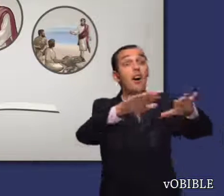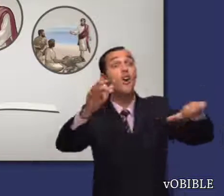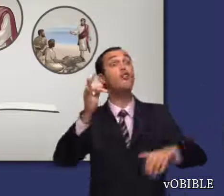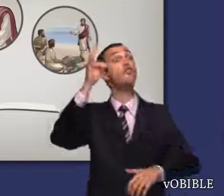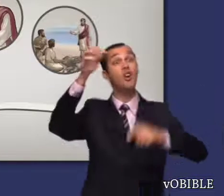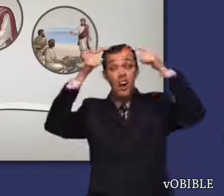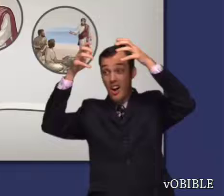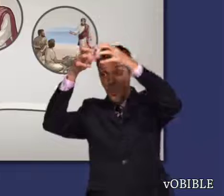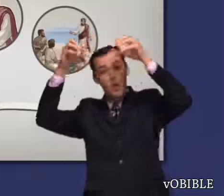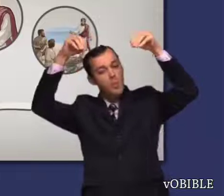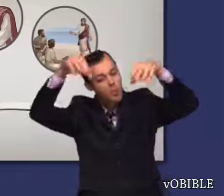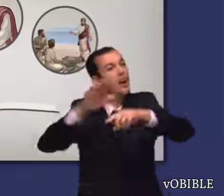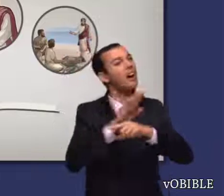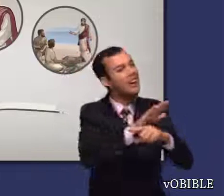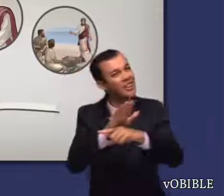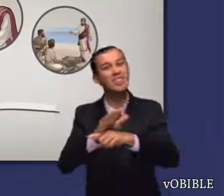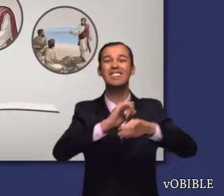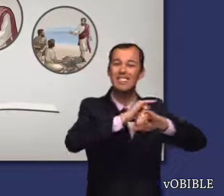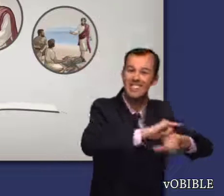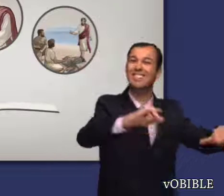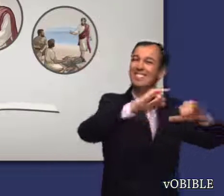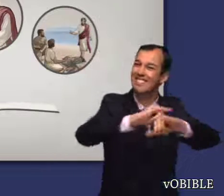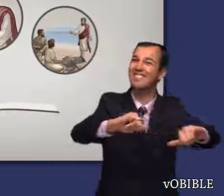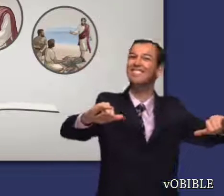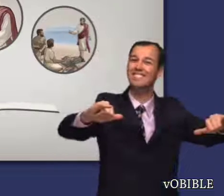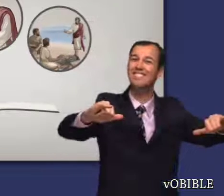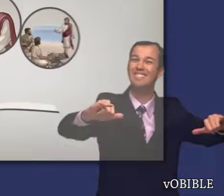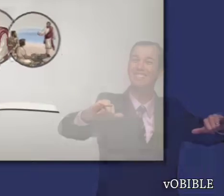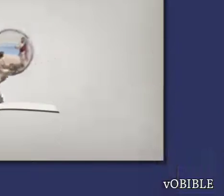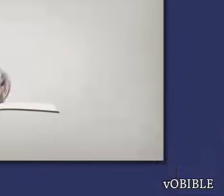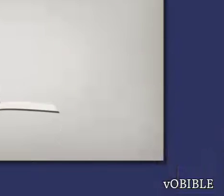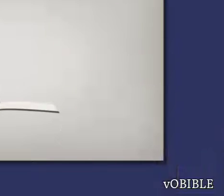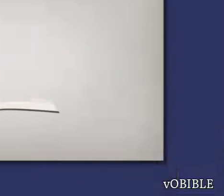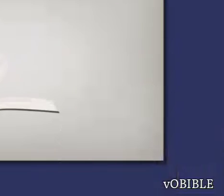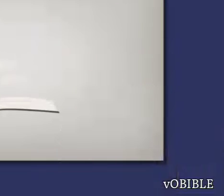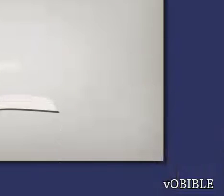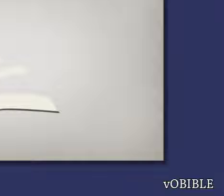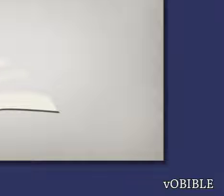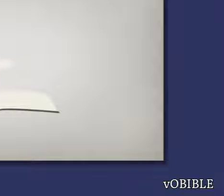Pai. Tudo isso dá uma ideia de que tipo de rei Jesus será no reino de Deus.